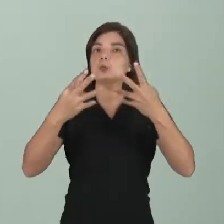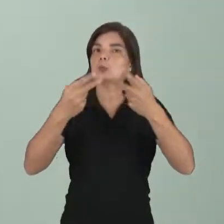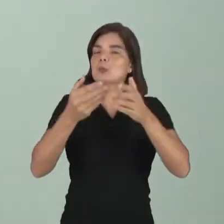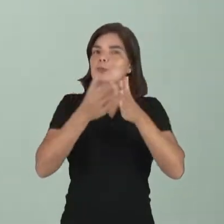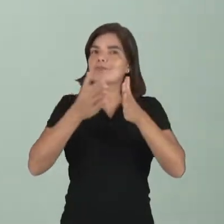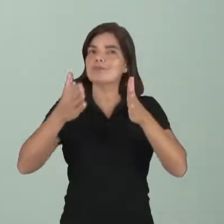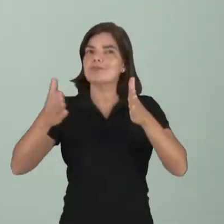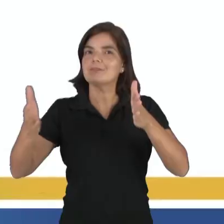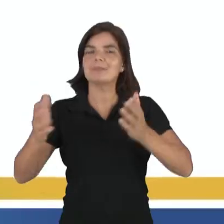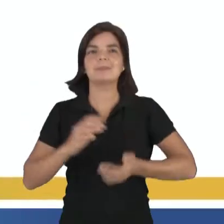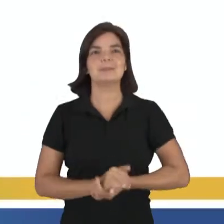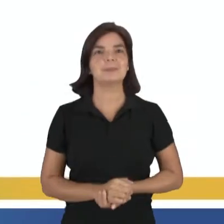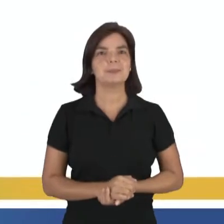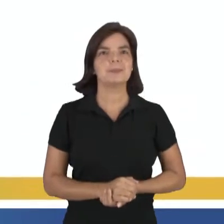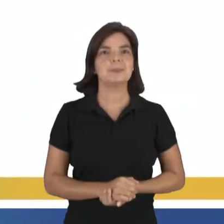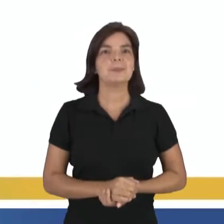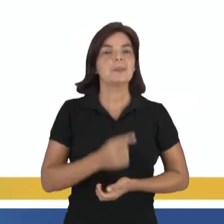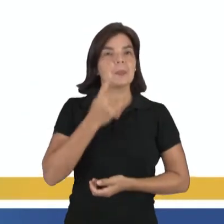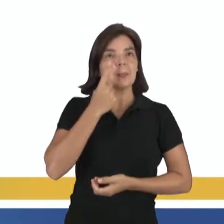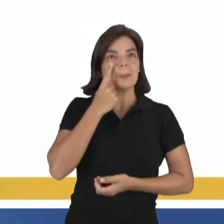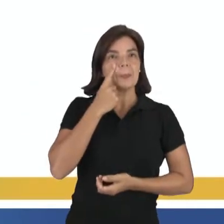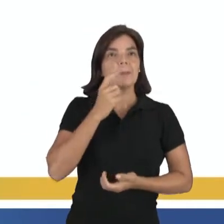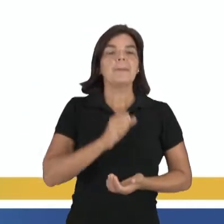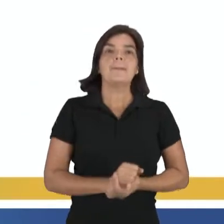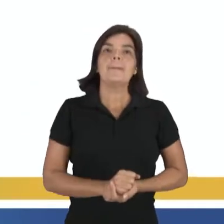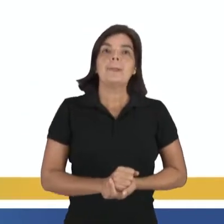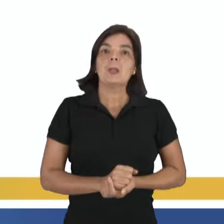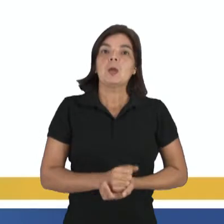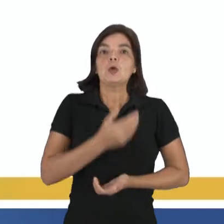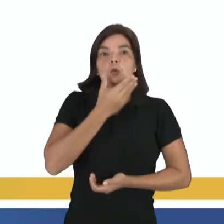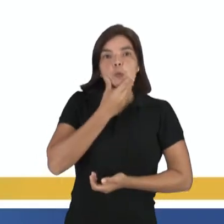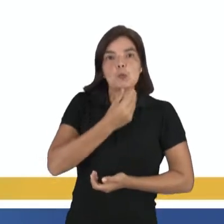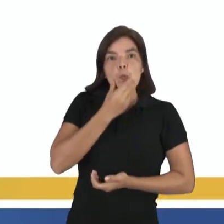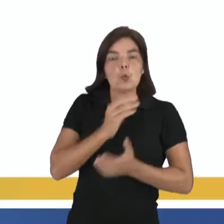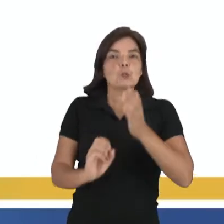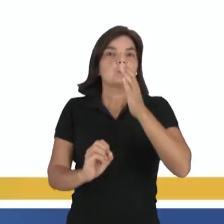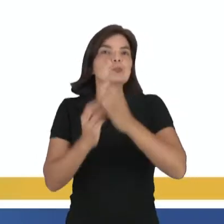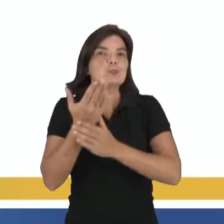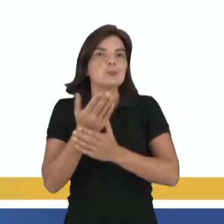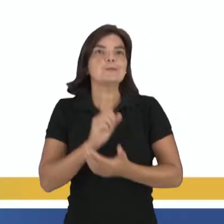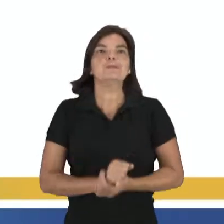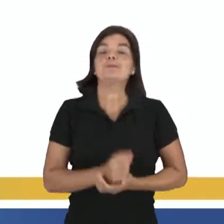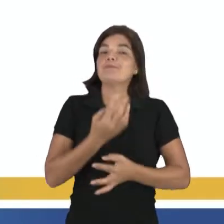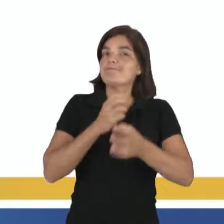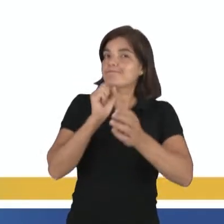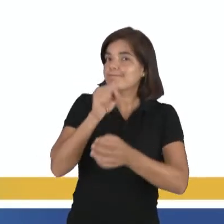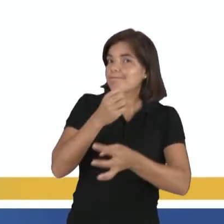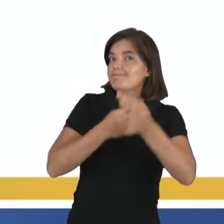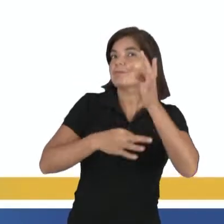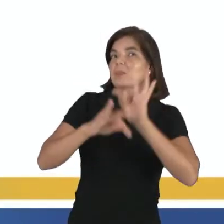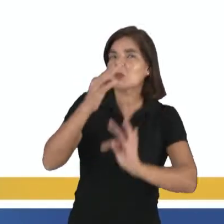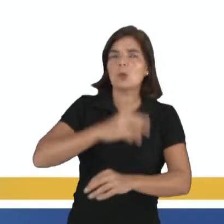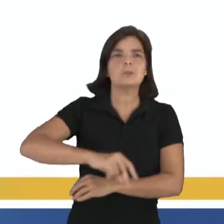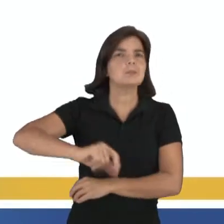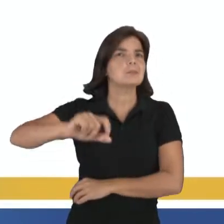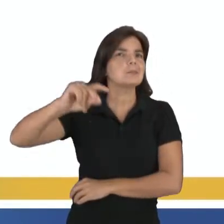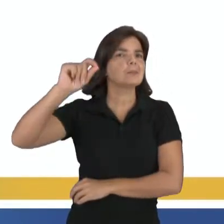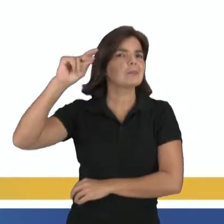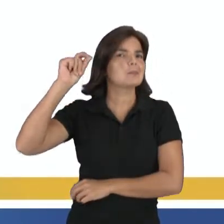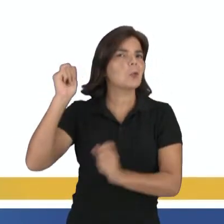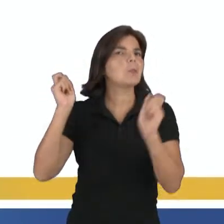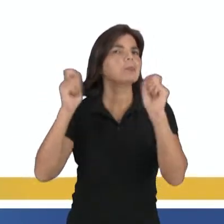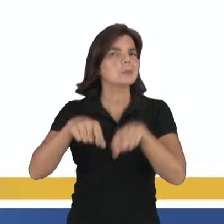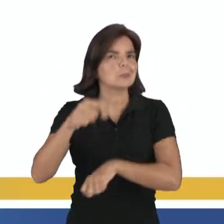esses processos. Continuando, observem aí. Desde que o homem é homem. Sim, a tecnologia é mais antiga do que